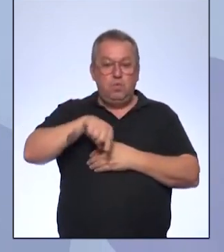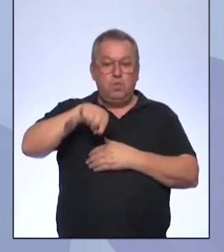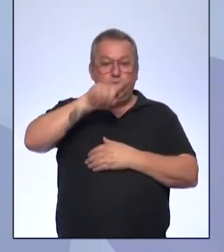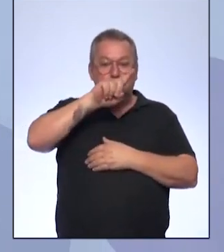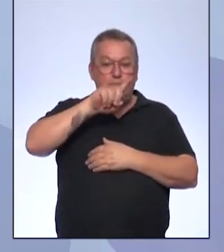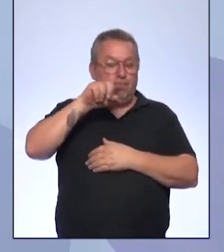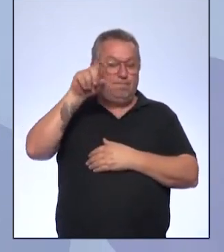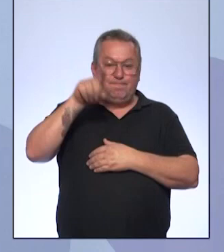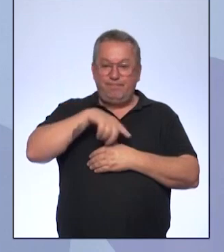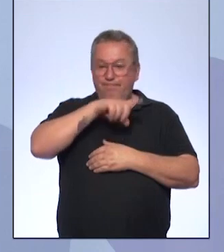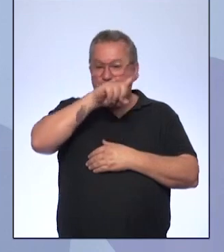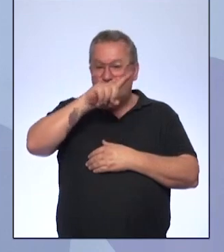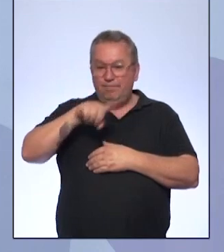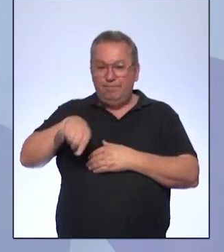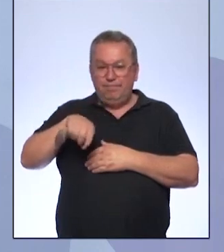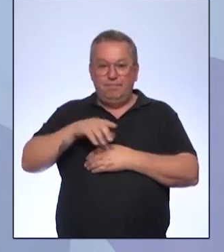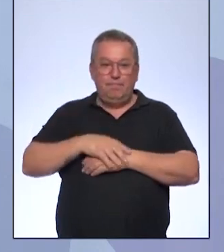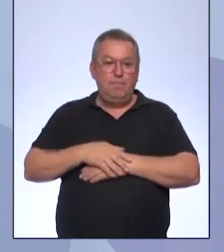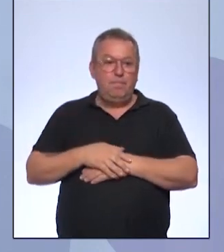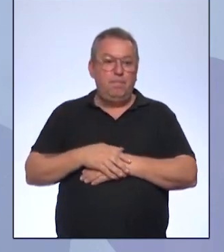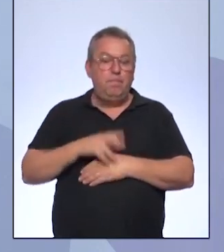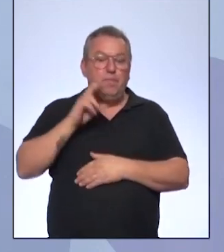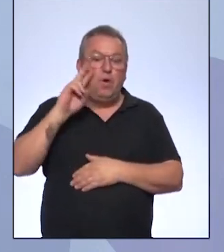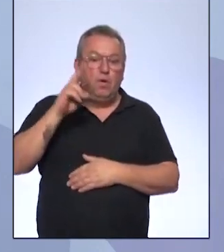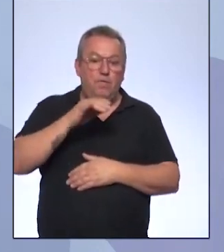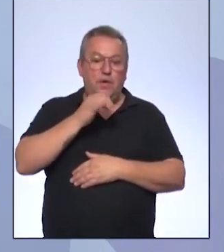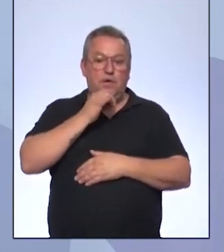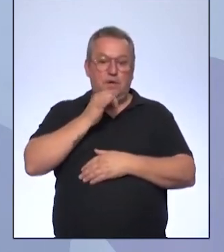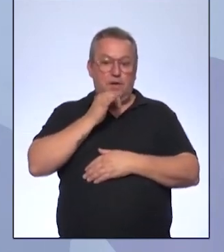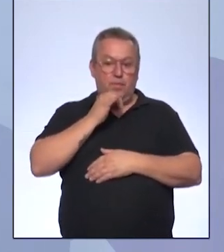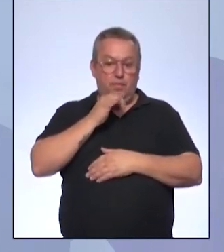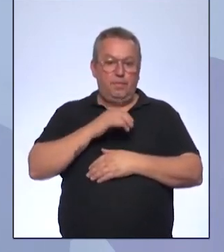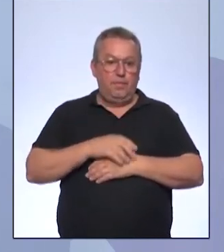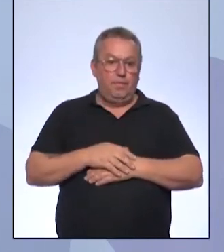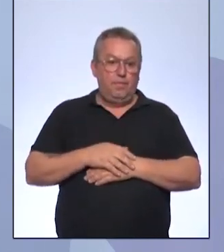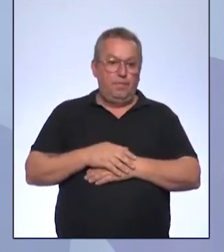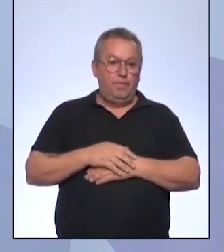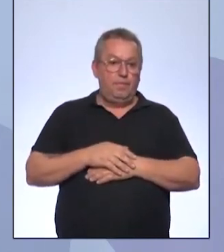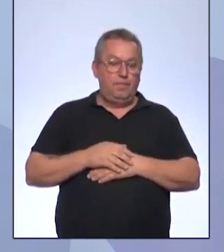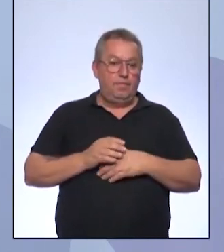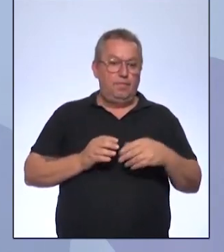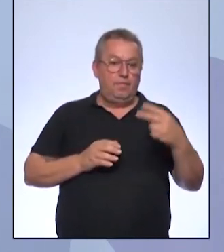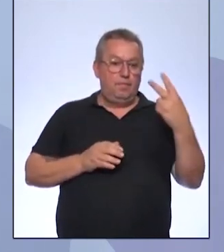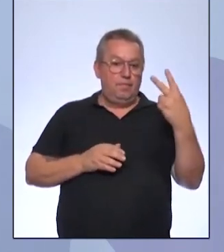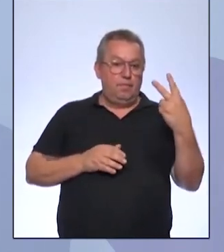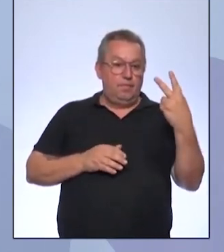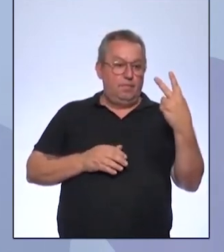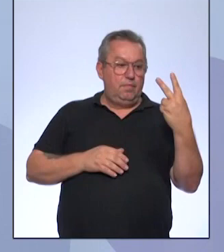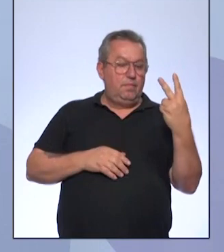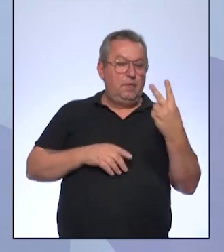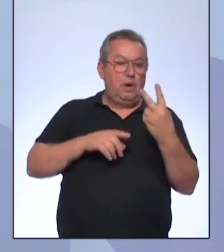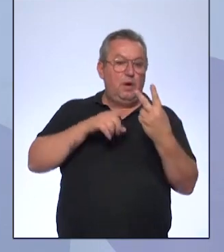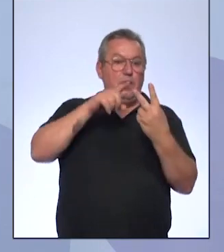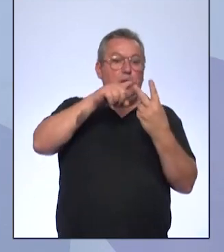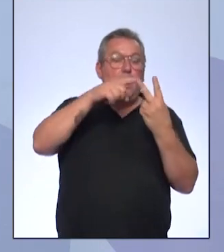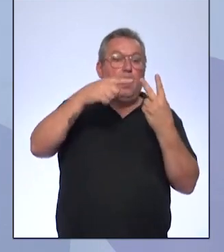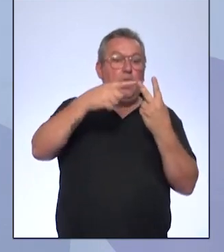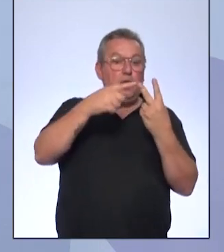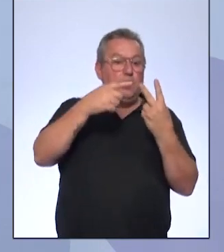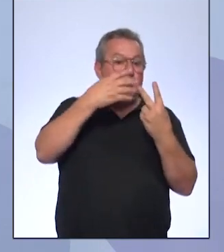não posso. Agora, olha os exemplos que eu trouxe. 2 raiz quarta de